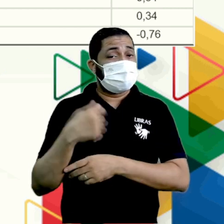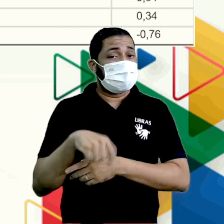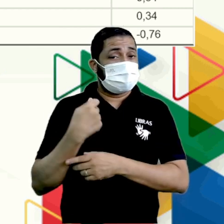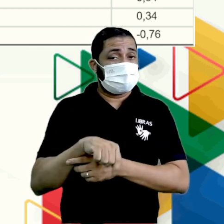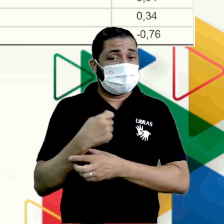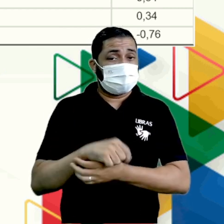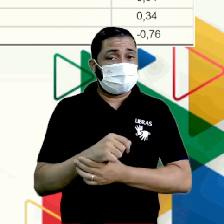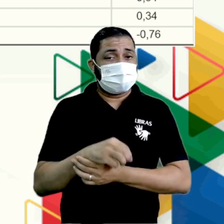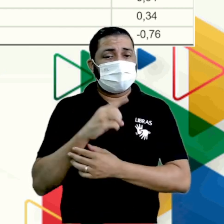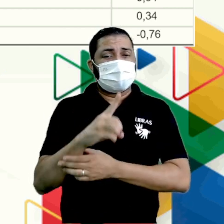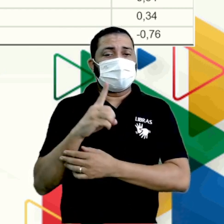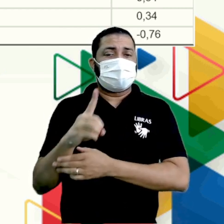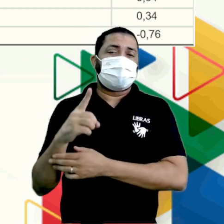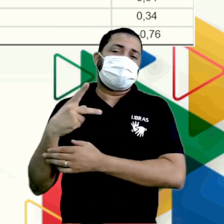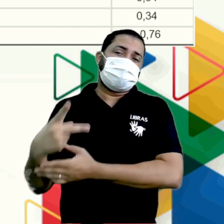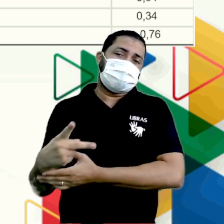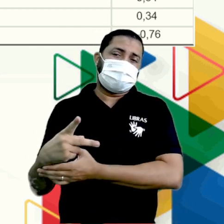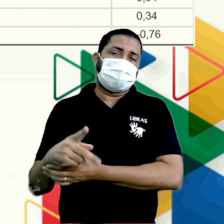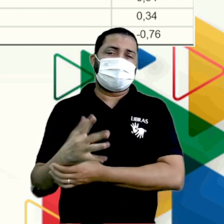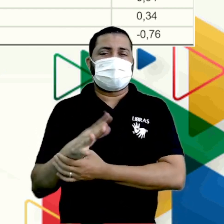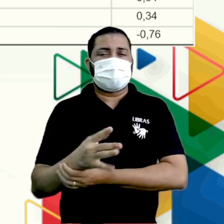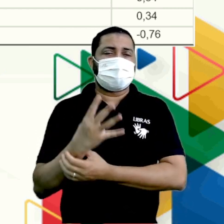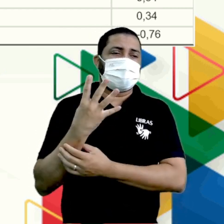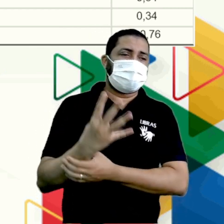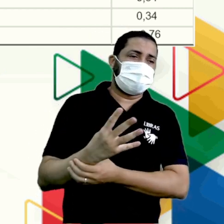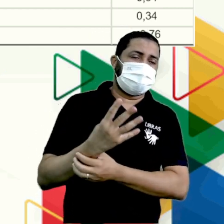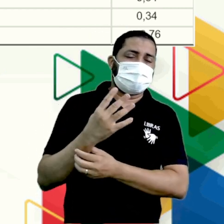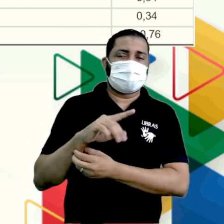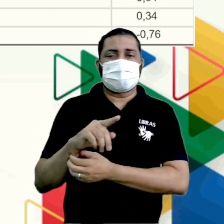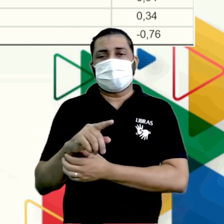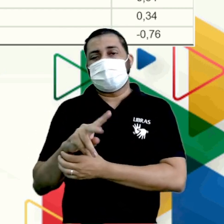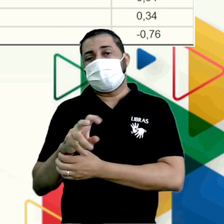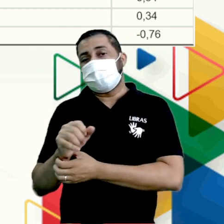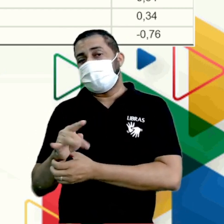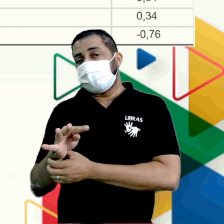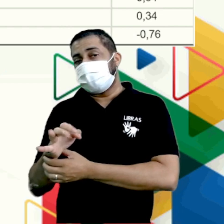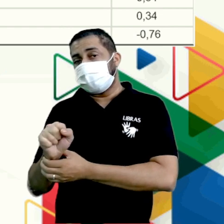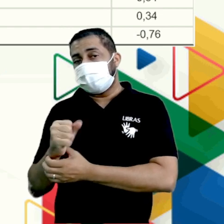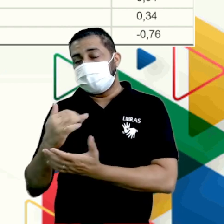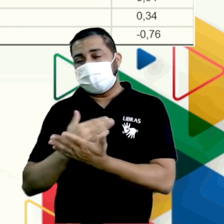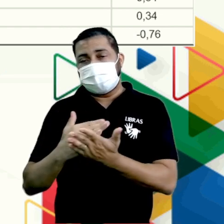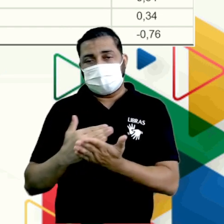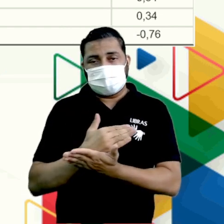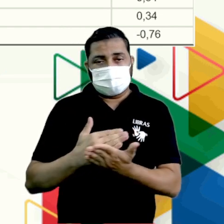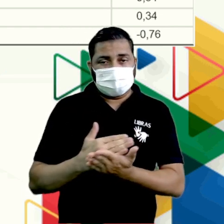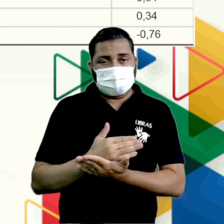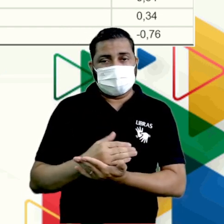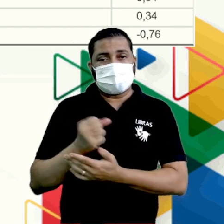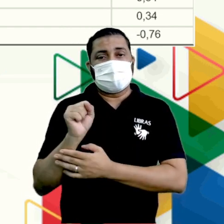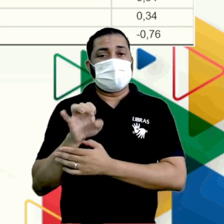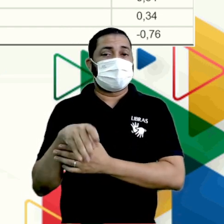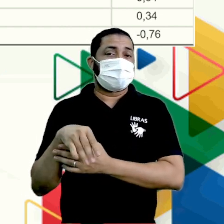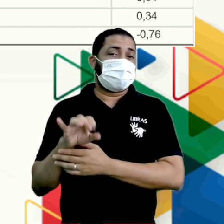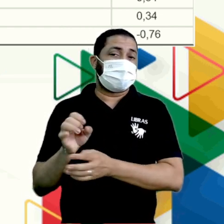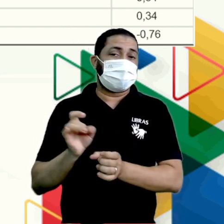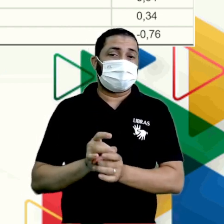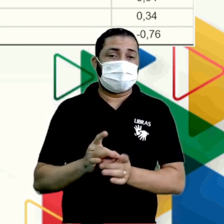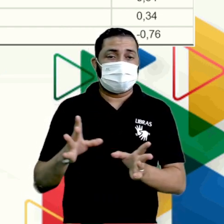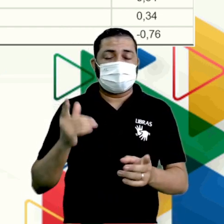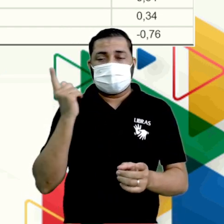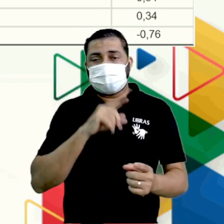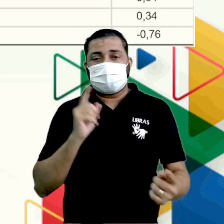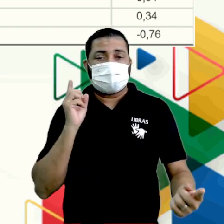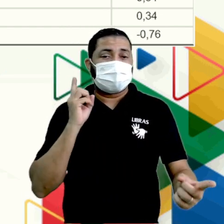uma DDP ao redor de 4 volts e meio. Então, eu vou utilizar semicélulas que me permitam alcançar